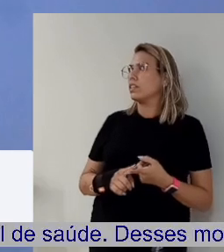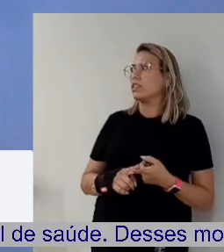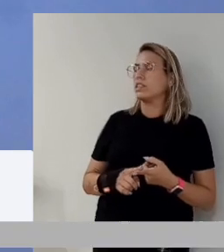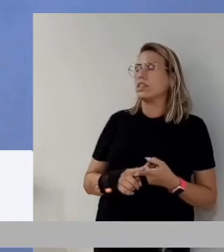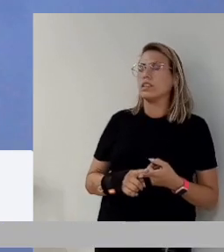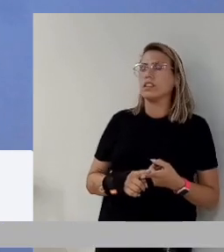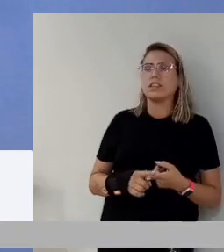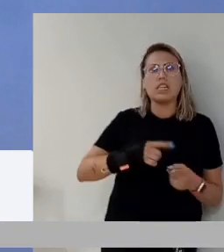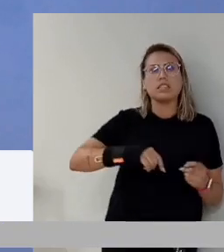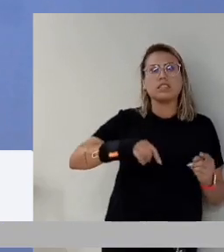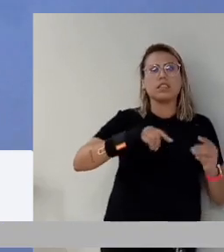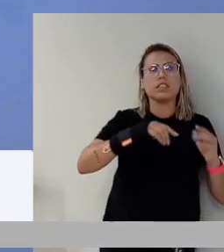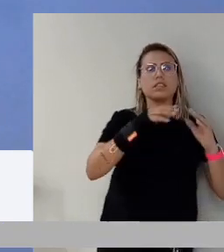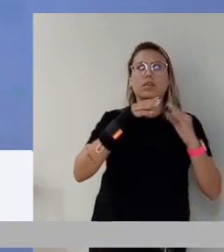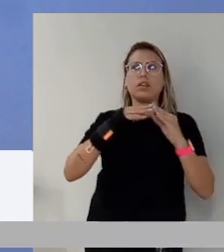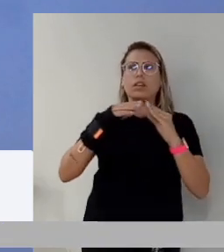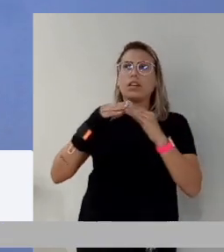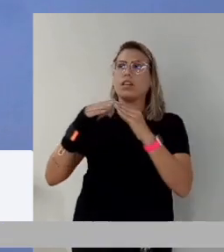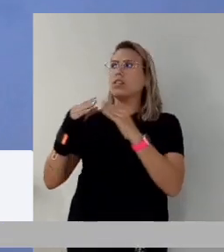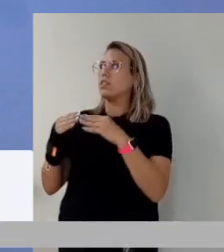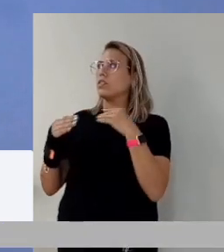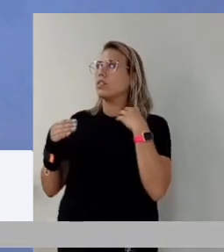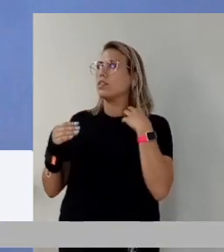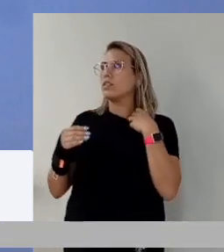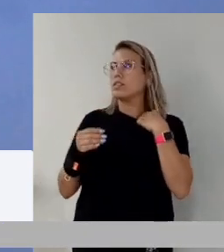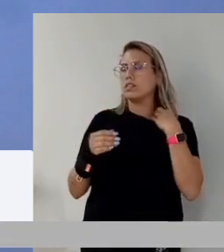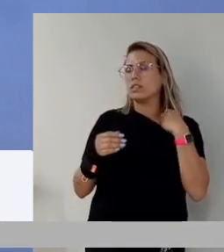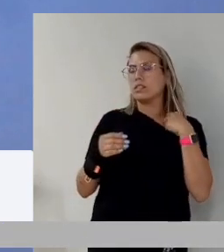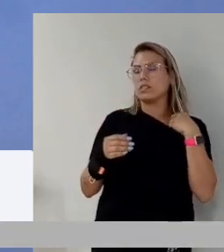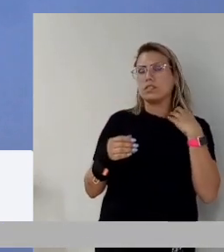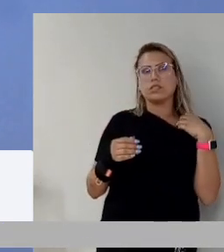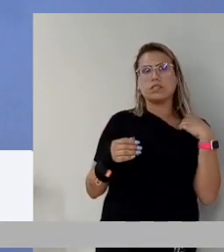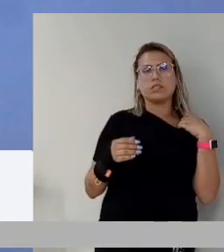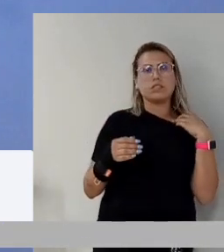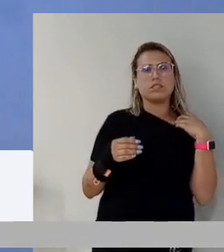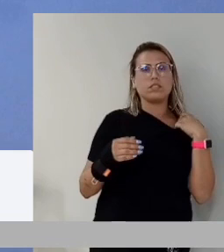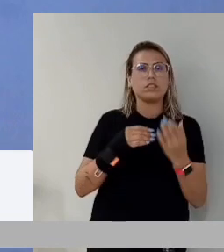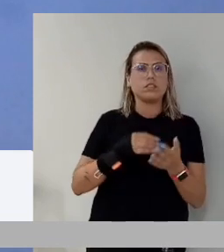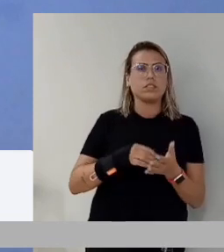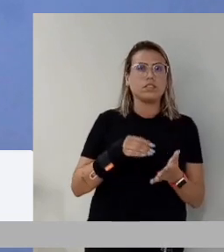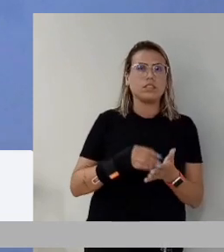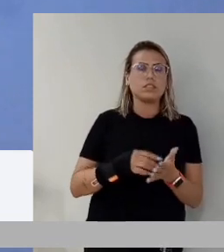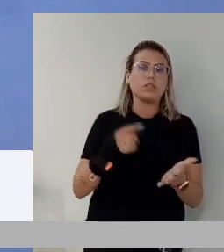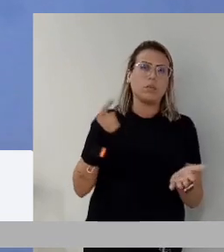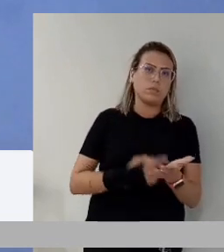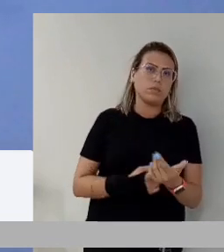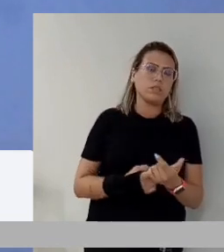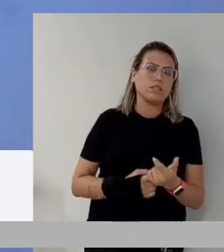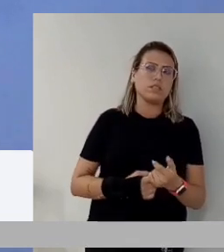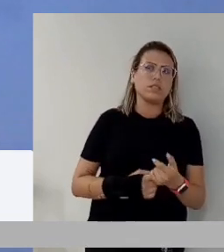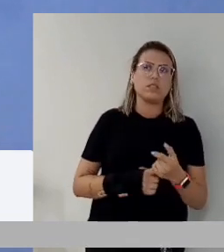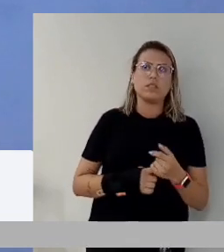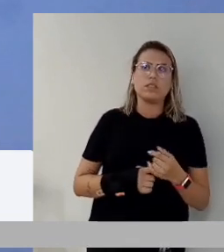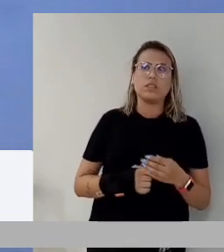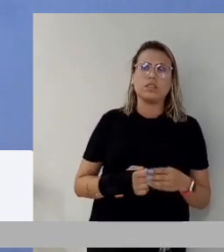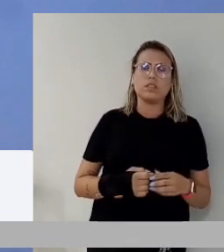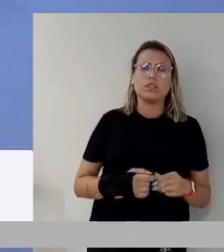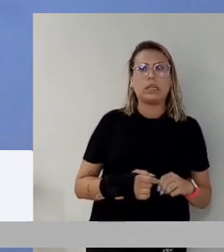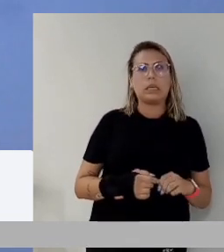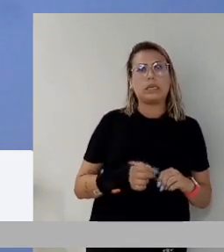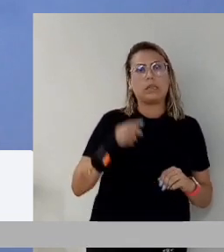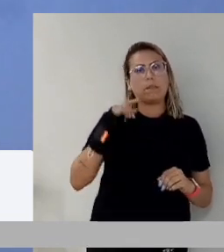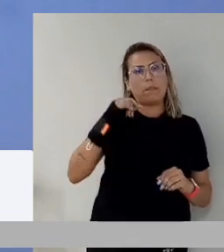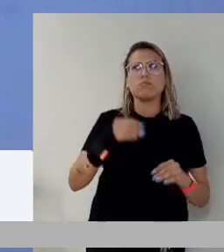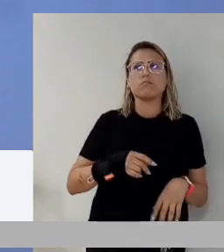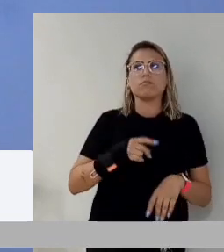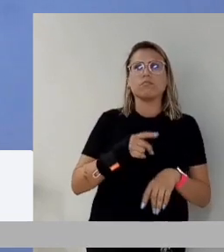moradores então é o secretári otá se comprometeu eh em breve né de fazer essa recuperação